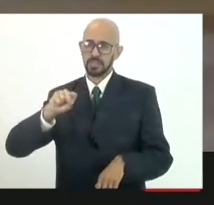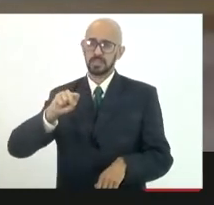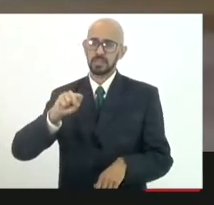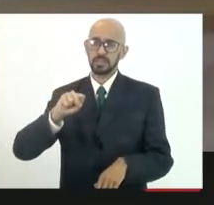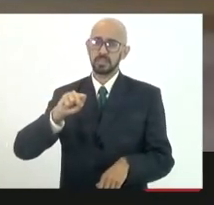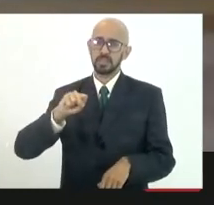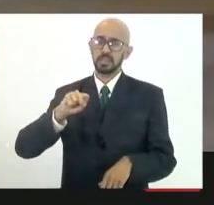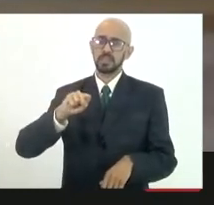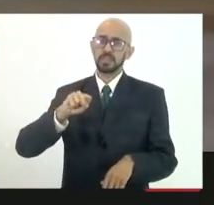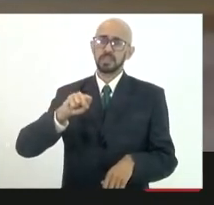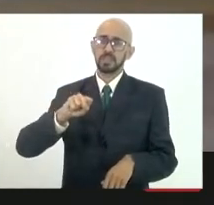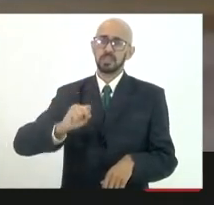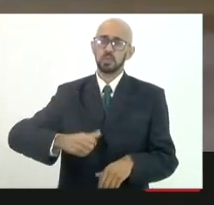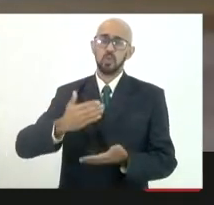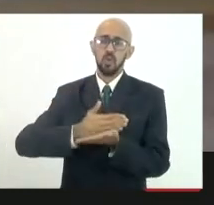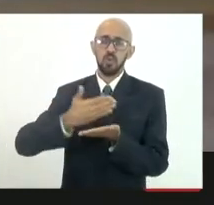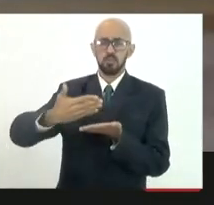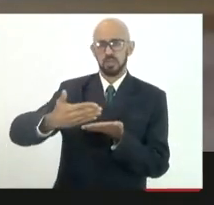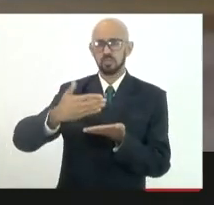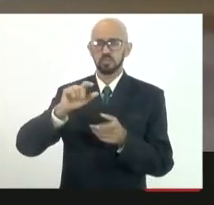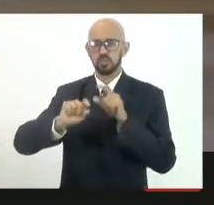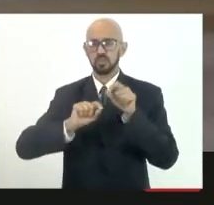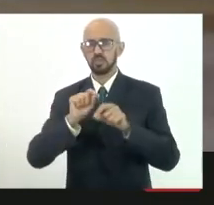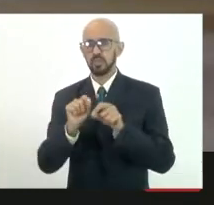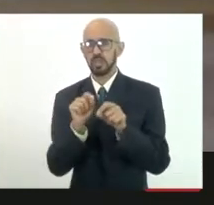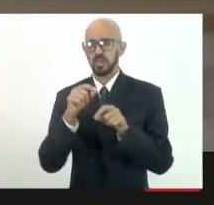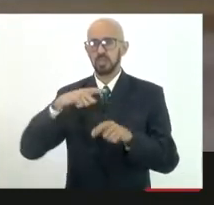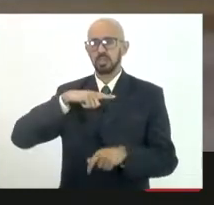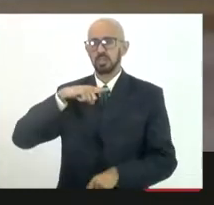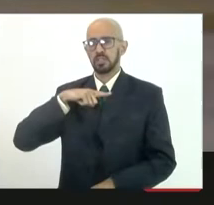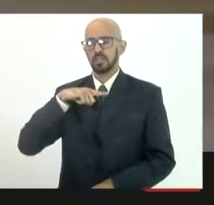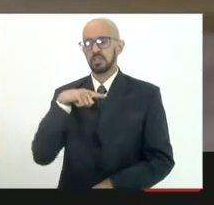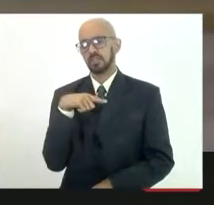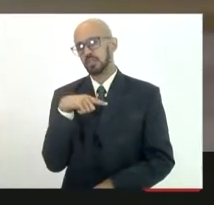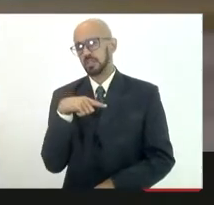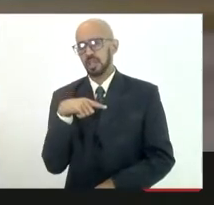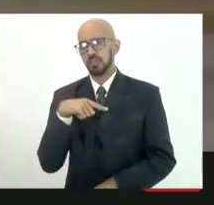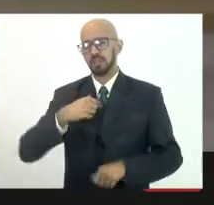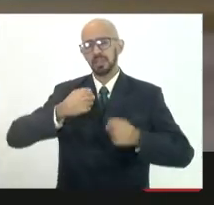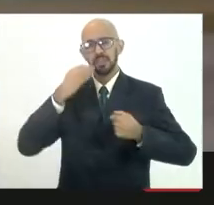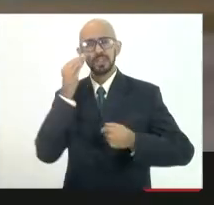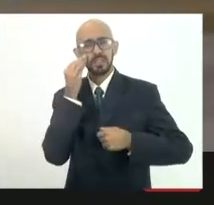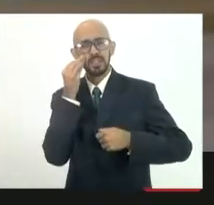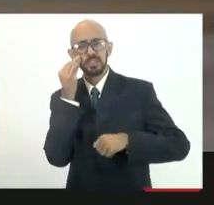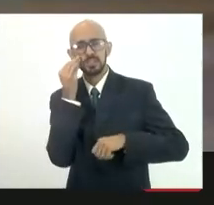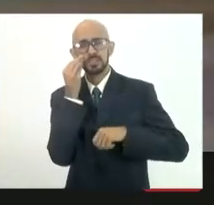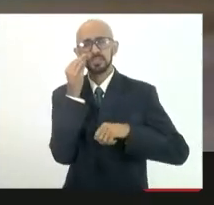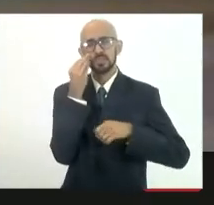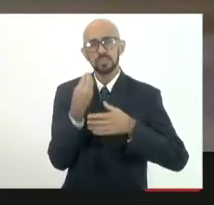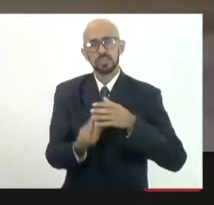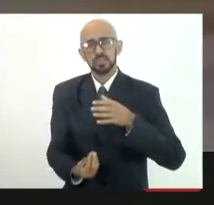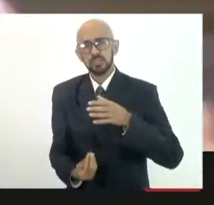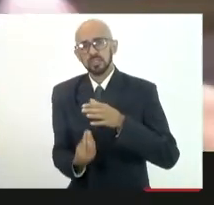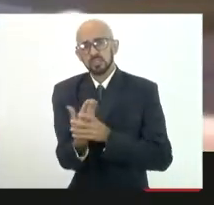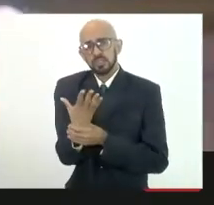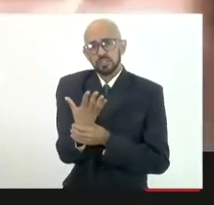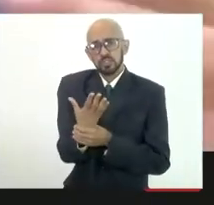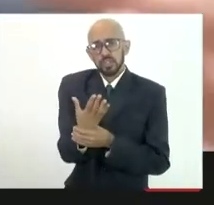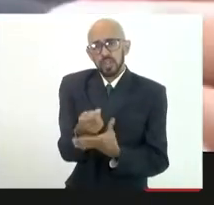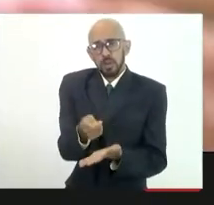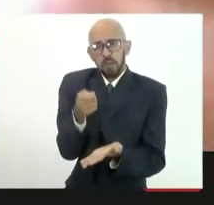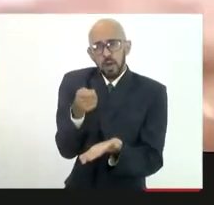a priori, digamos assim, há uma tentativa de estabelecer uma linha de cobrança